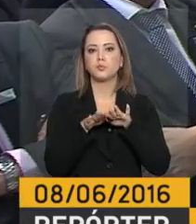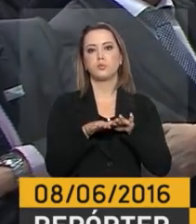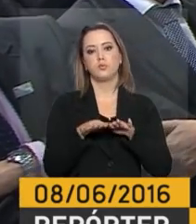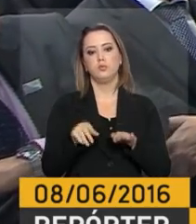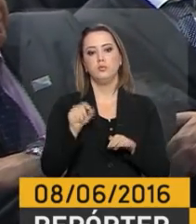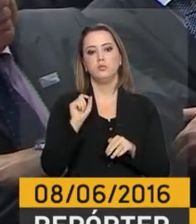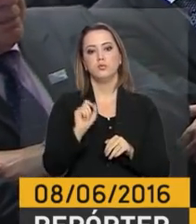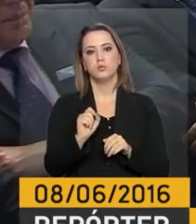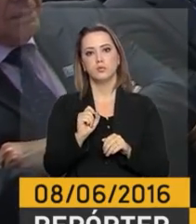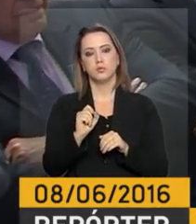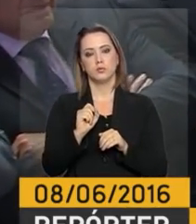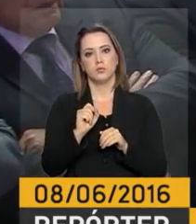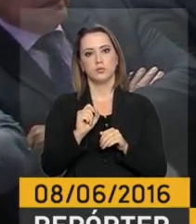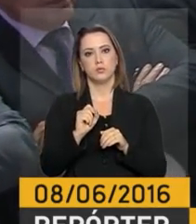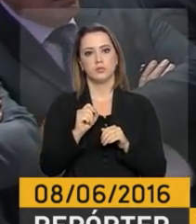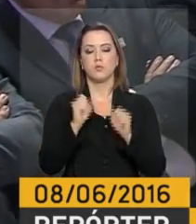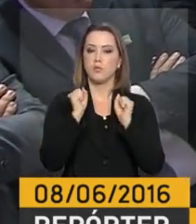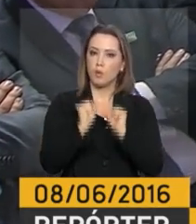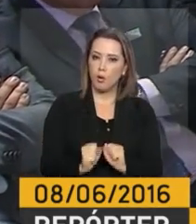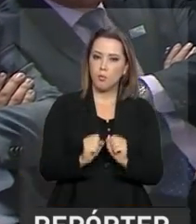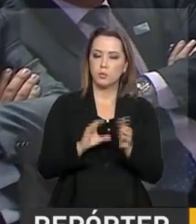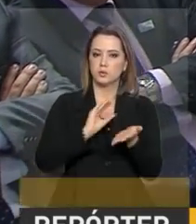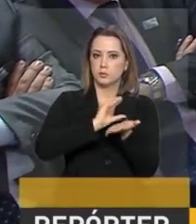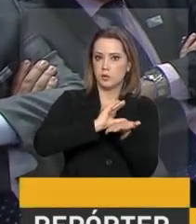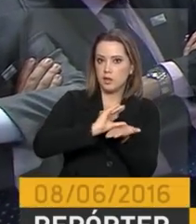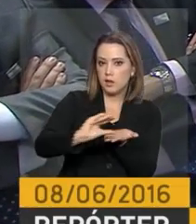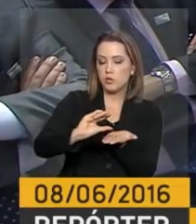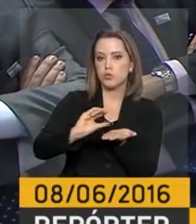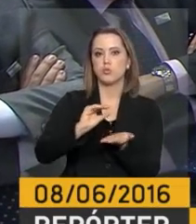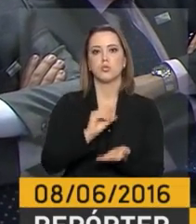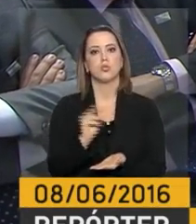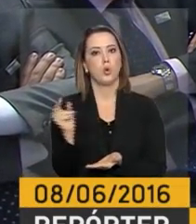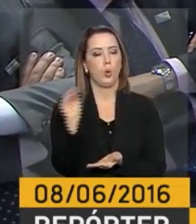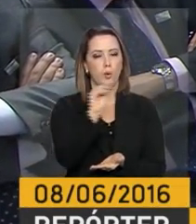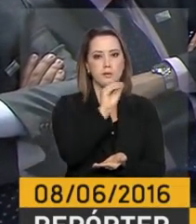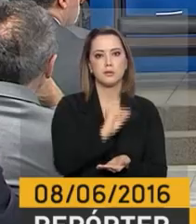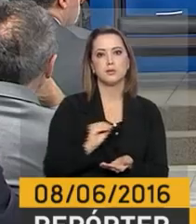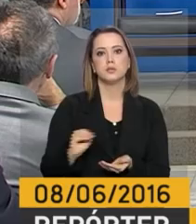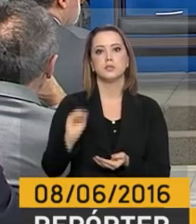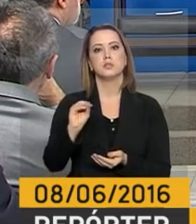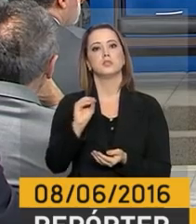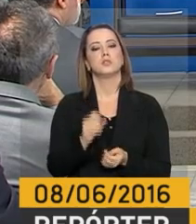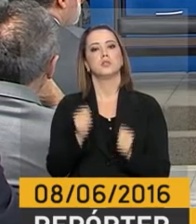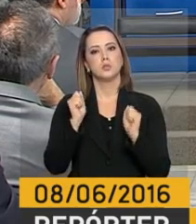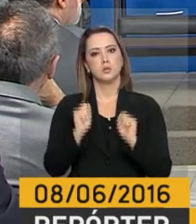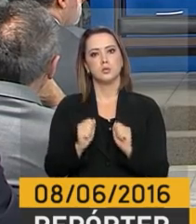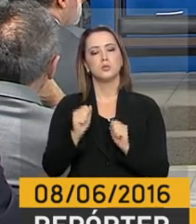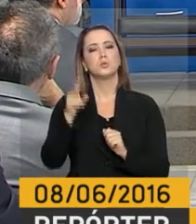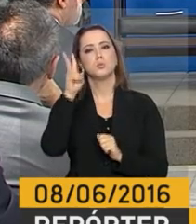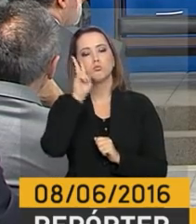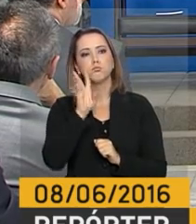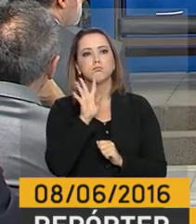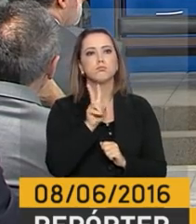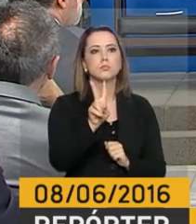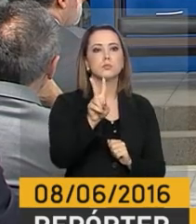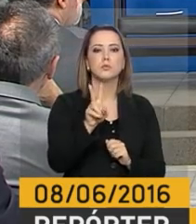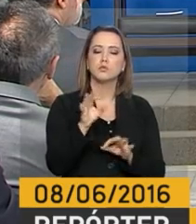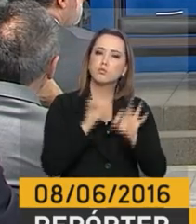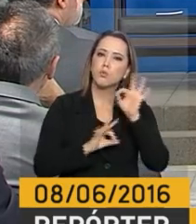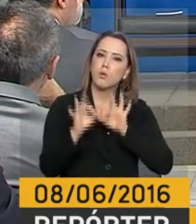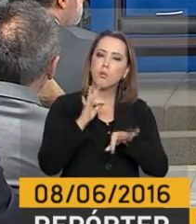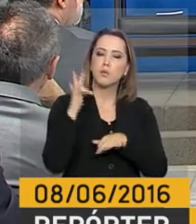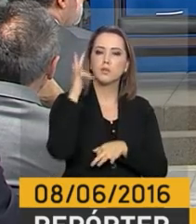estabilizada disponibilidade de recursos uma previsibilidade à frente uma maior